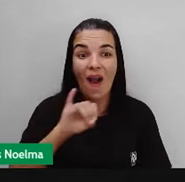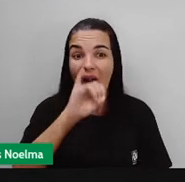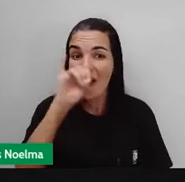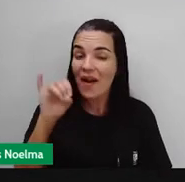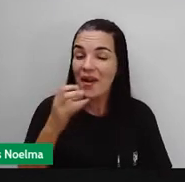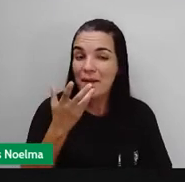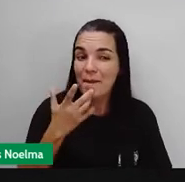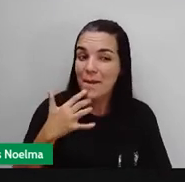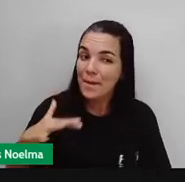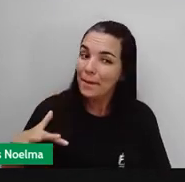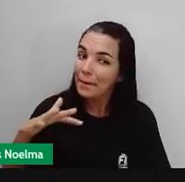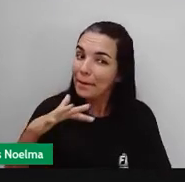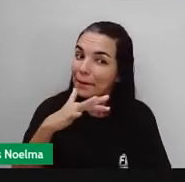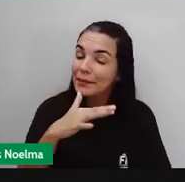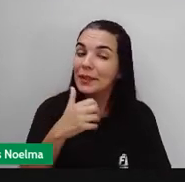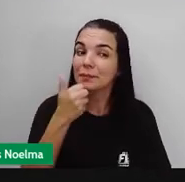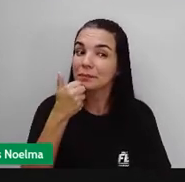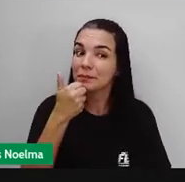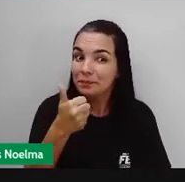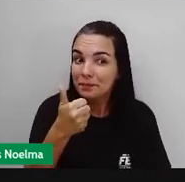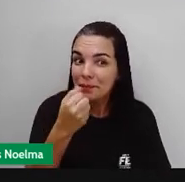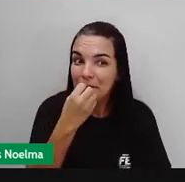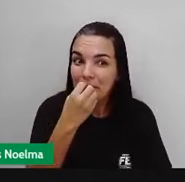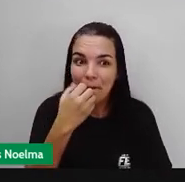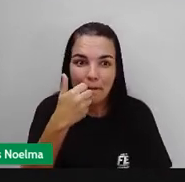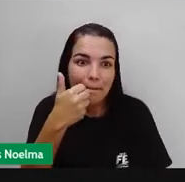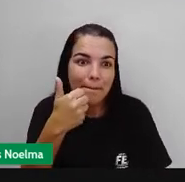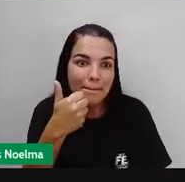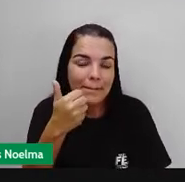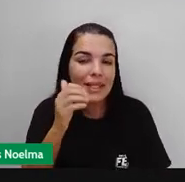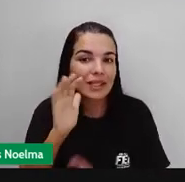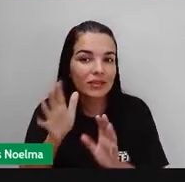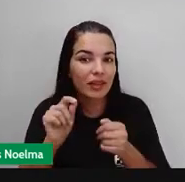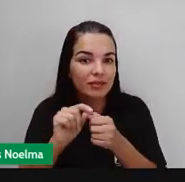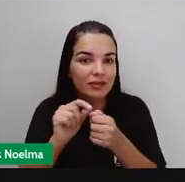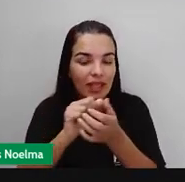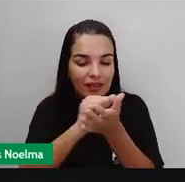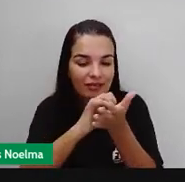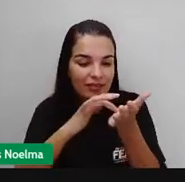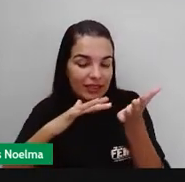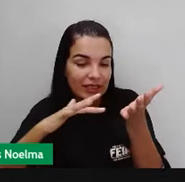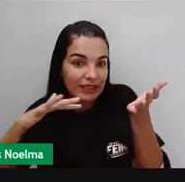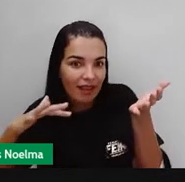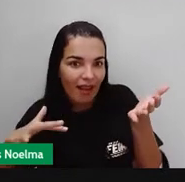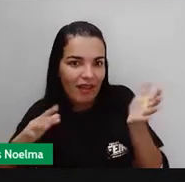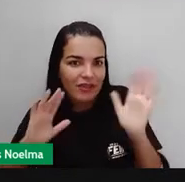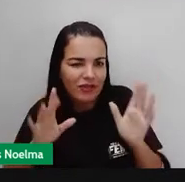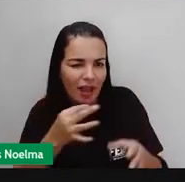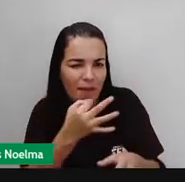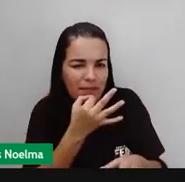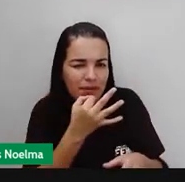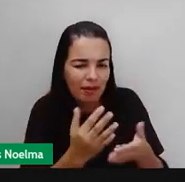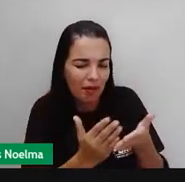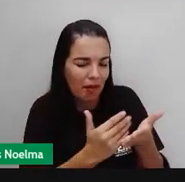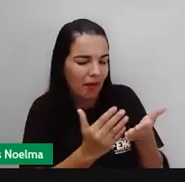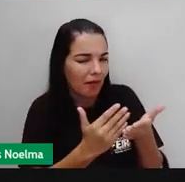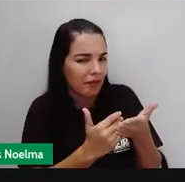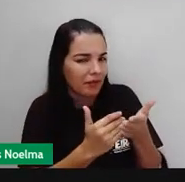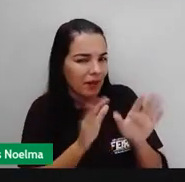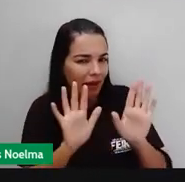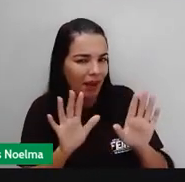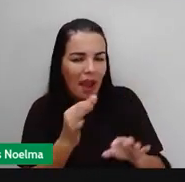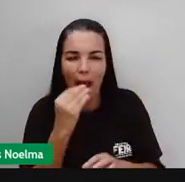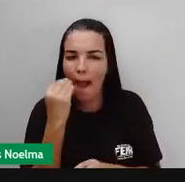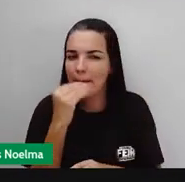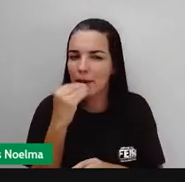Olá, meninos e meninas, como vocês estão? E aí, fizeram a indicação literária? Aproveitaram esse